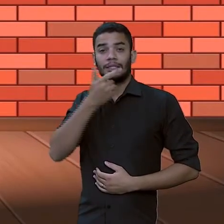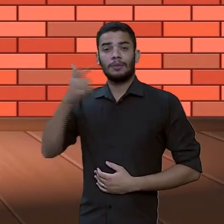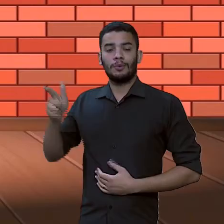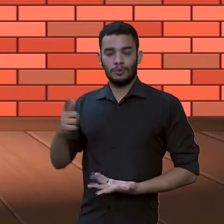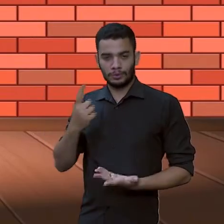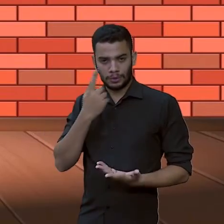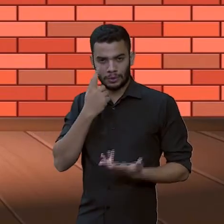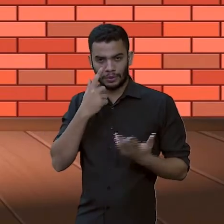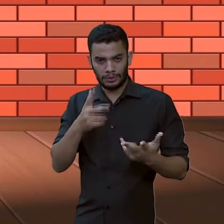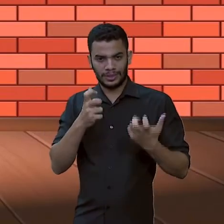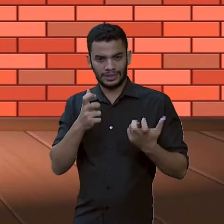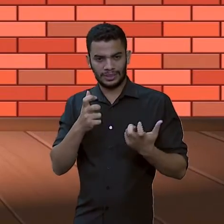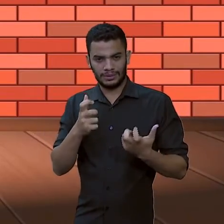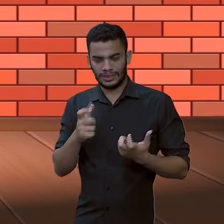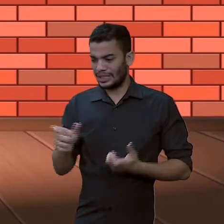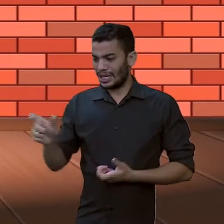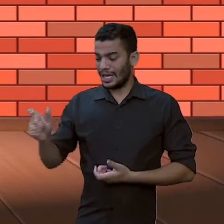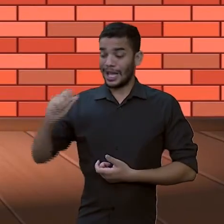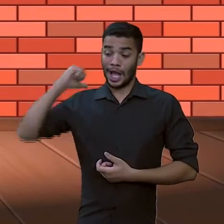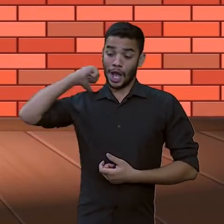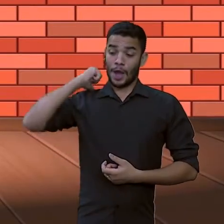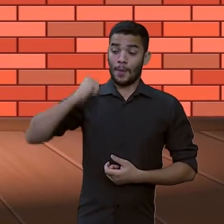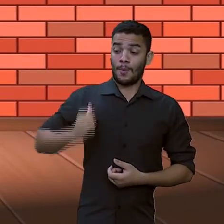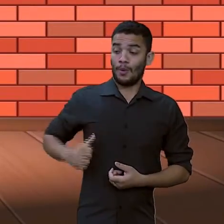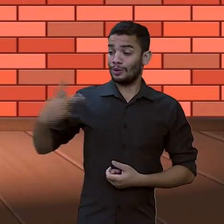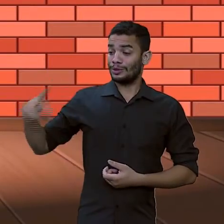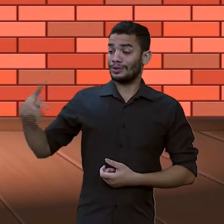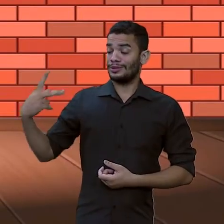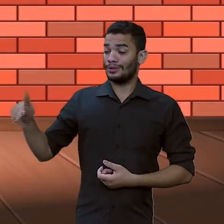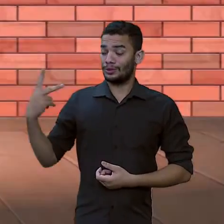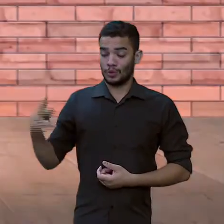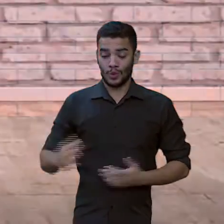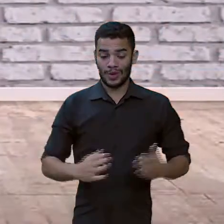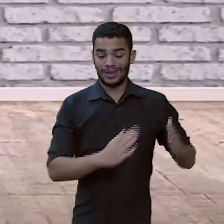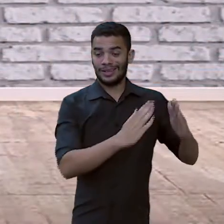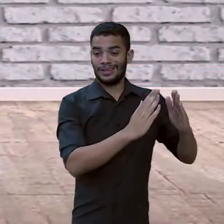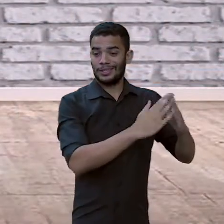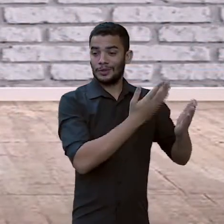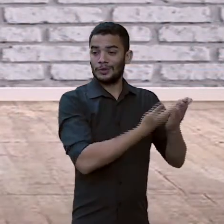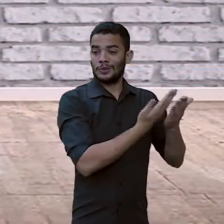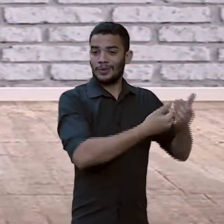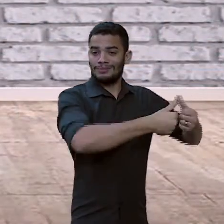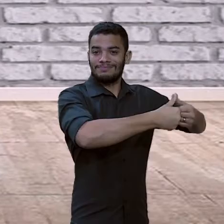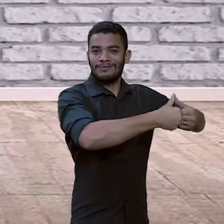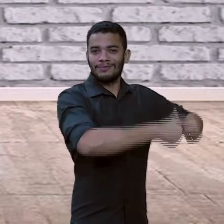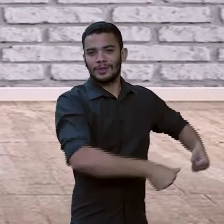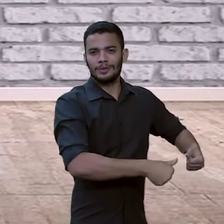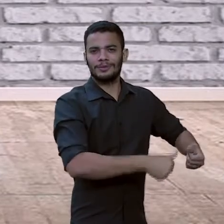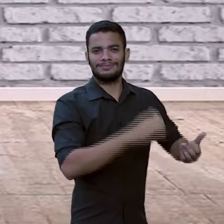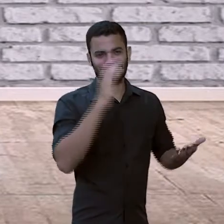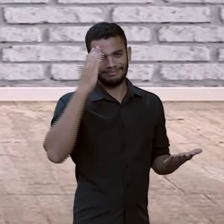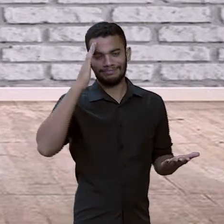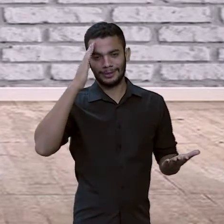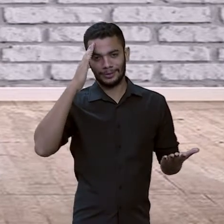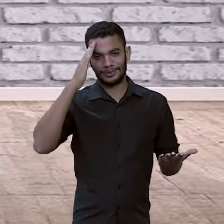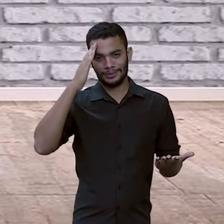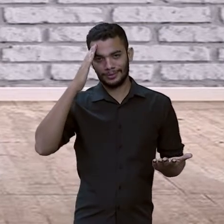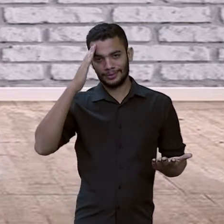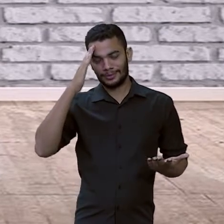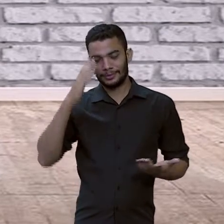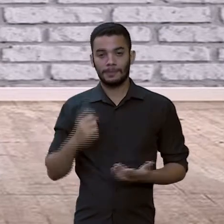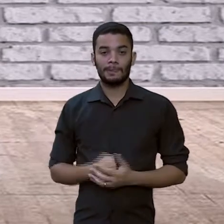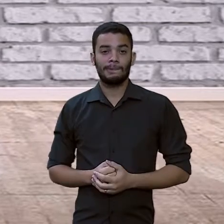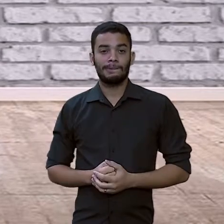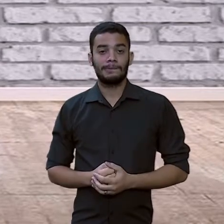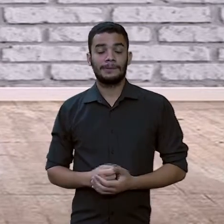Temos o pronome possessivo sua. E agora, chegamos aos pronomes demonstrativos. Vejamos aqui os exemplos.